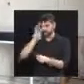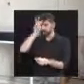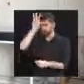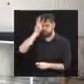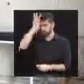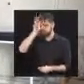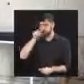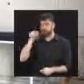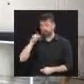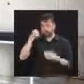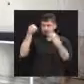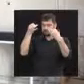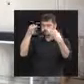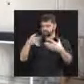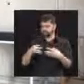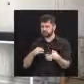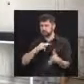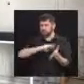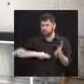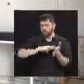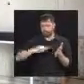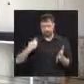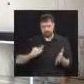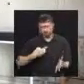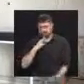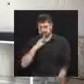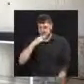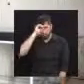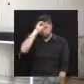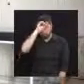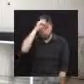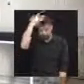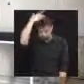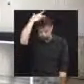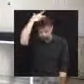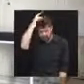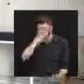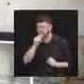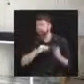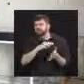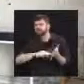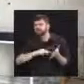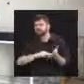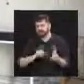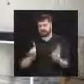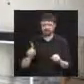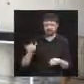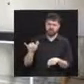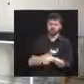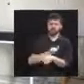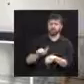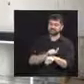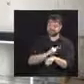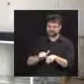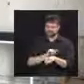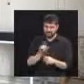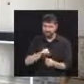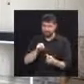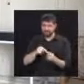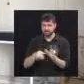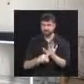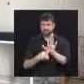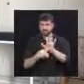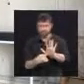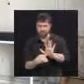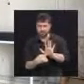Hipólito. O doutor vai explicar uma técnica aqui que eu não sei, não conheço. Doutor, o que é essa técnica? Não é técnica. Na verdade, é para